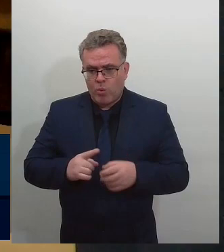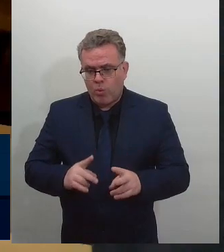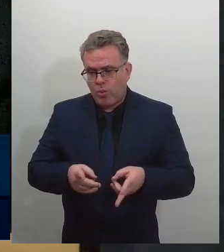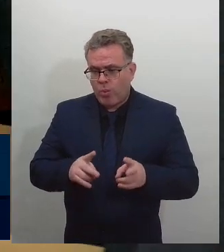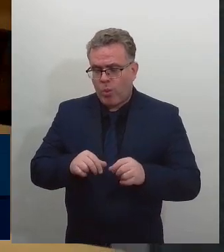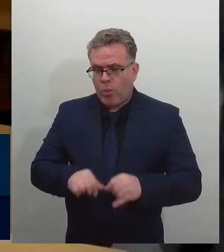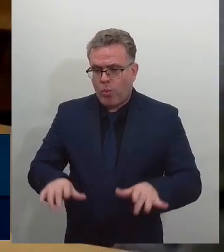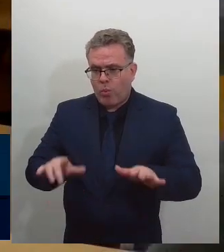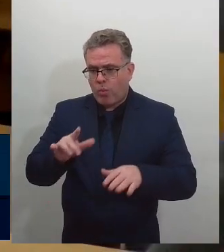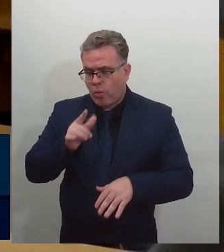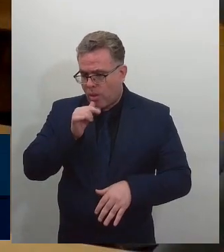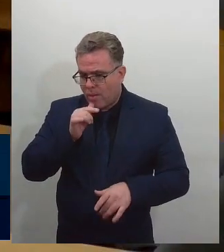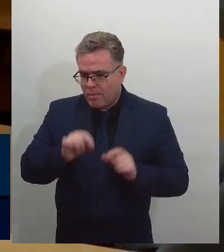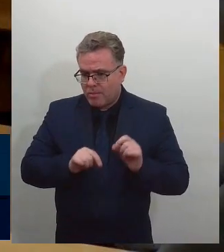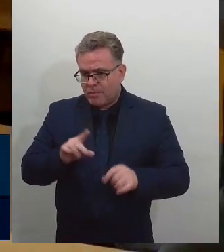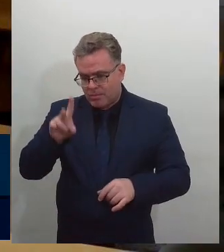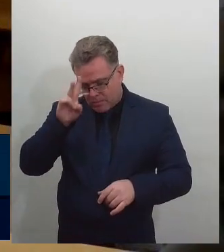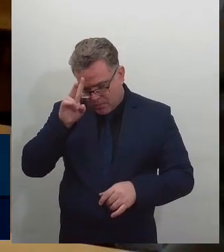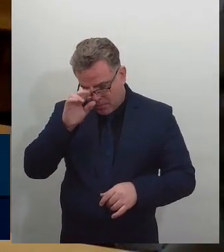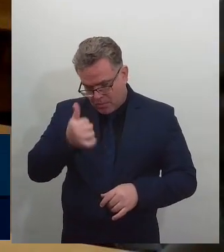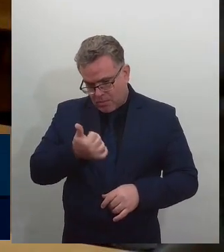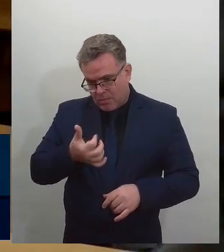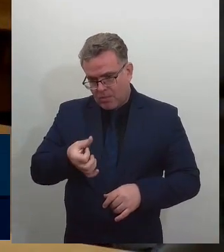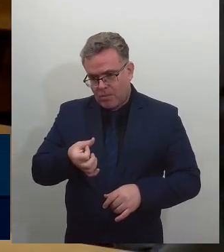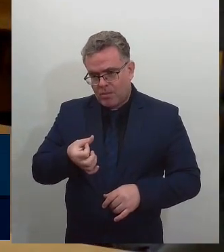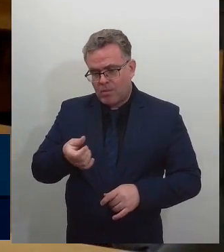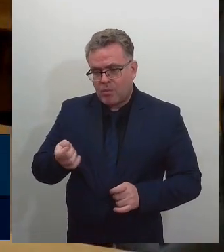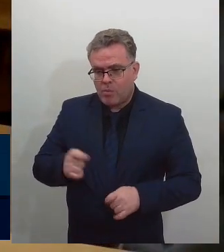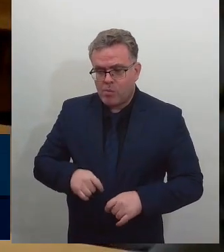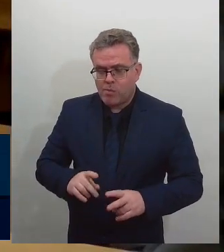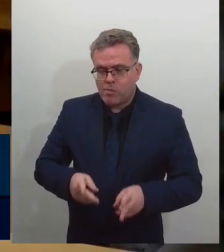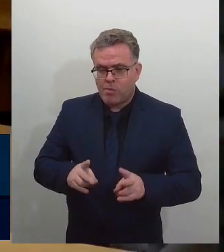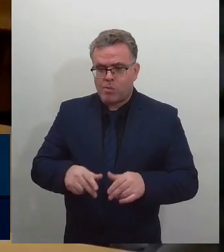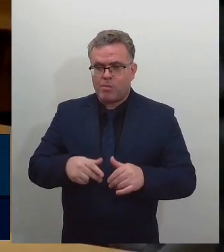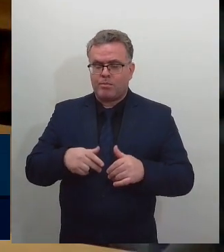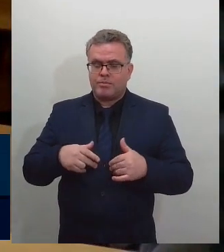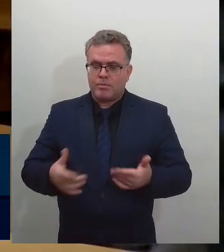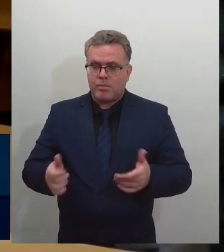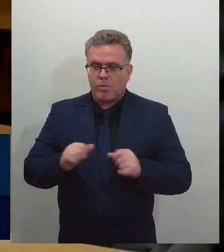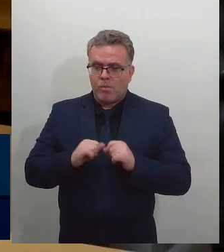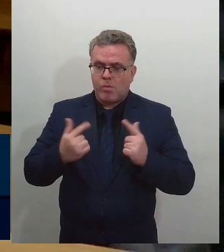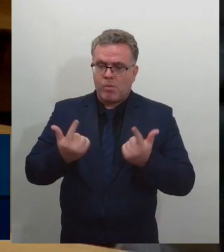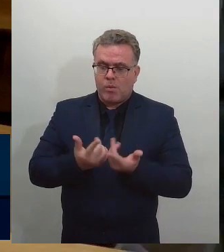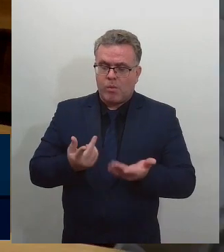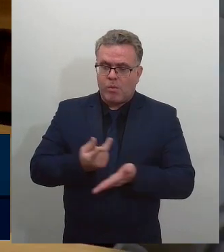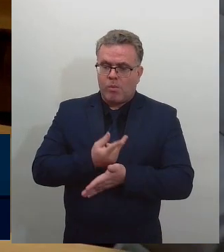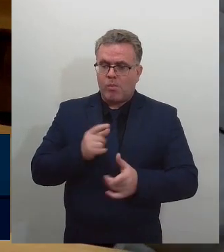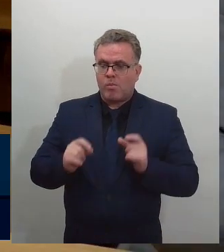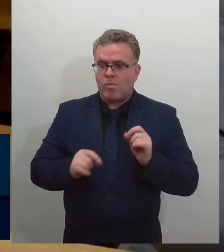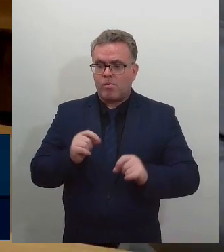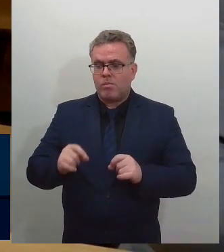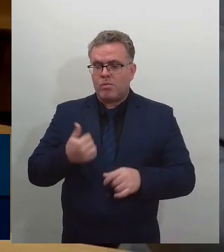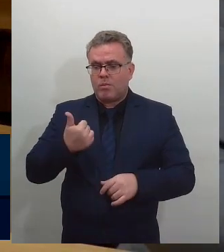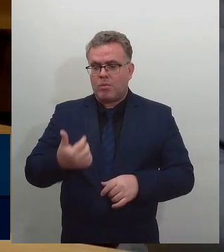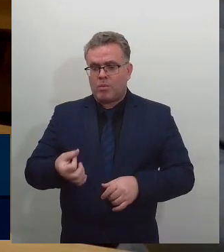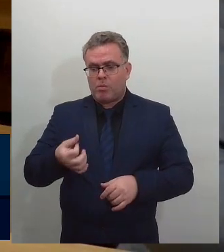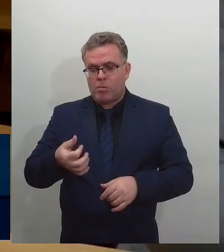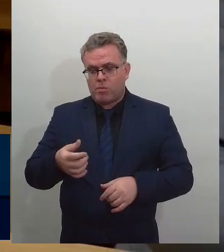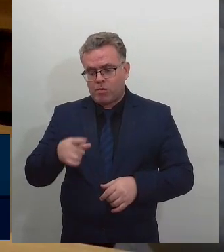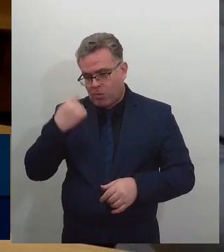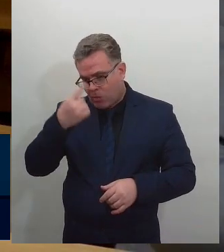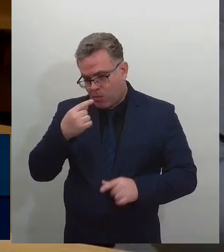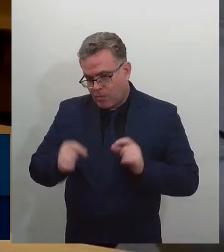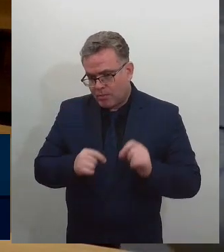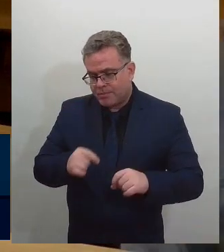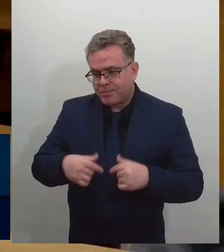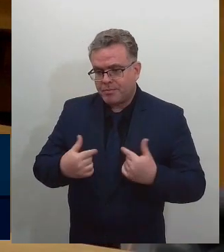segunda-feira, dia 16. A Assembleia ocorreu por volta das 16 horas e em torno das 17h30 o atendimento